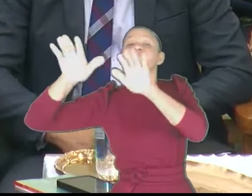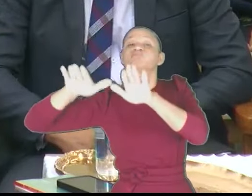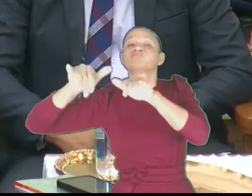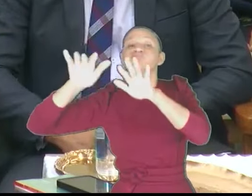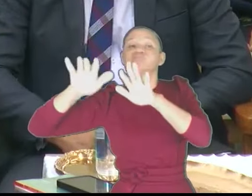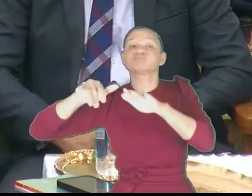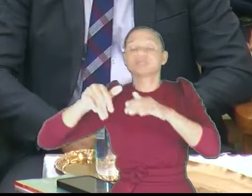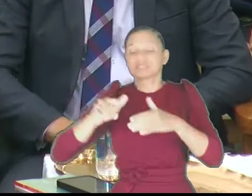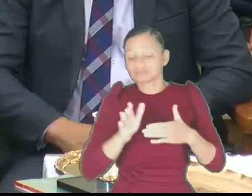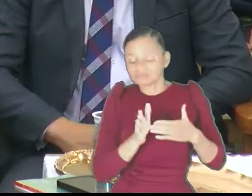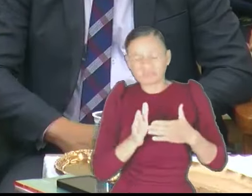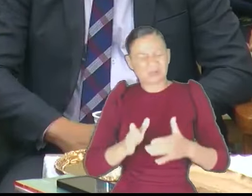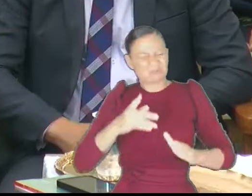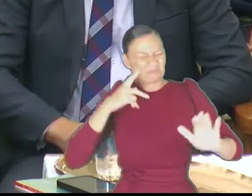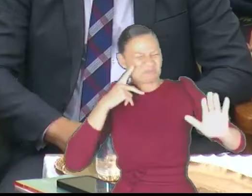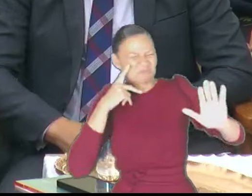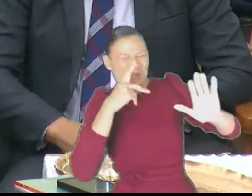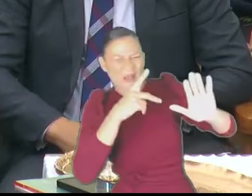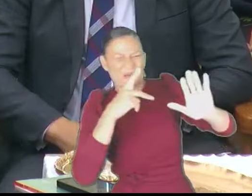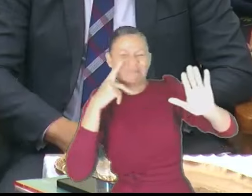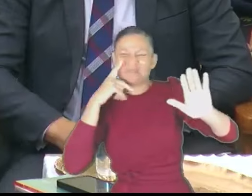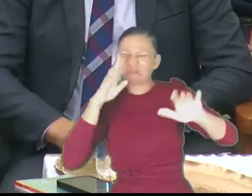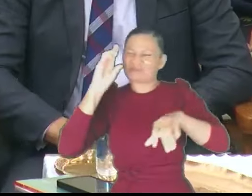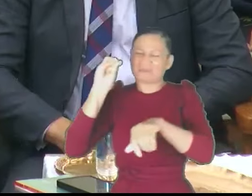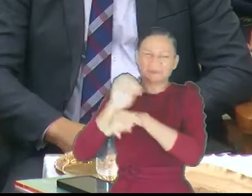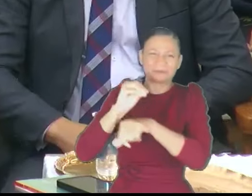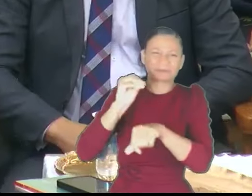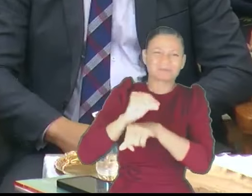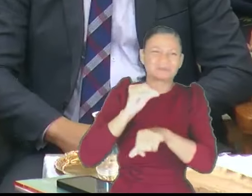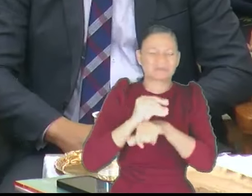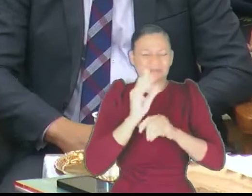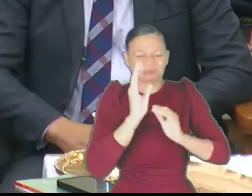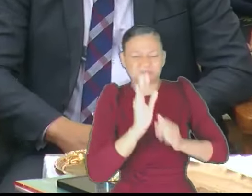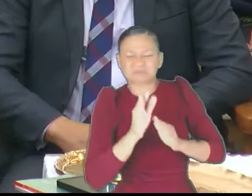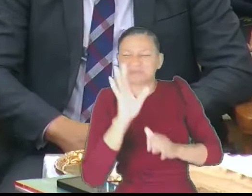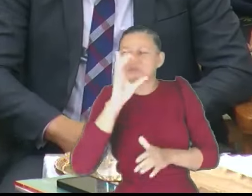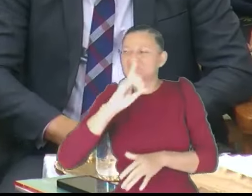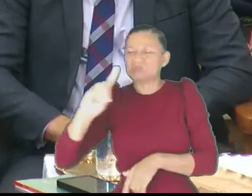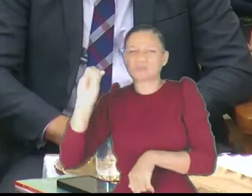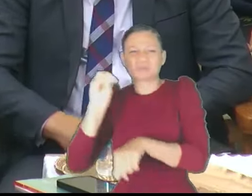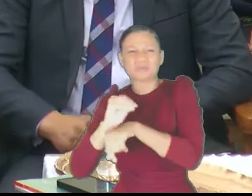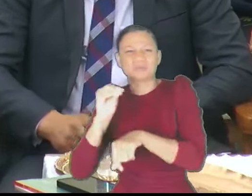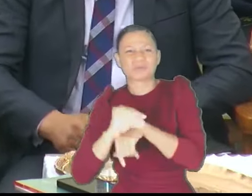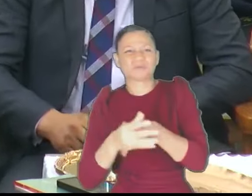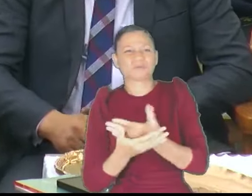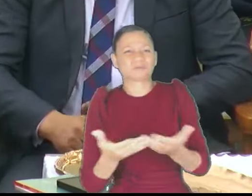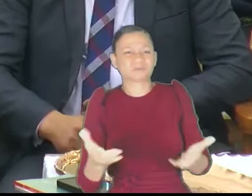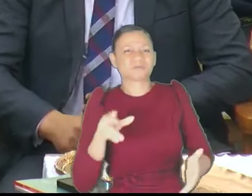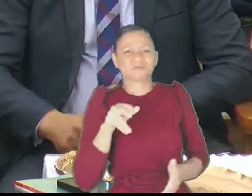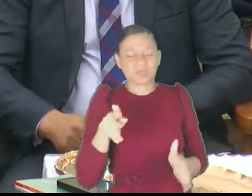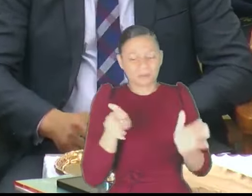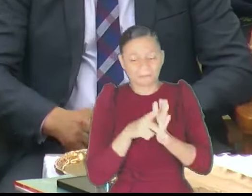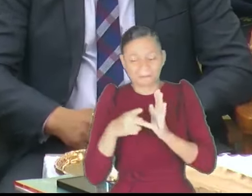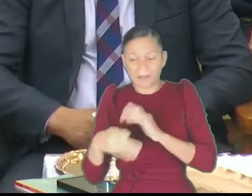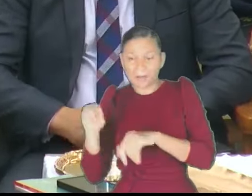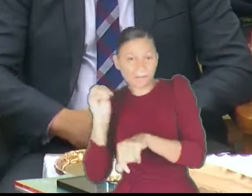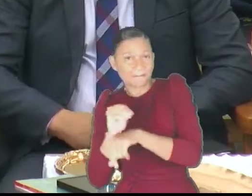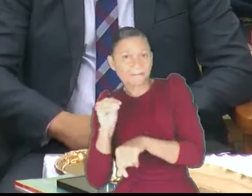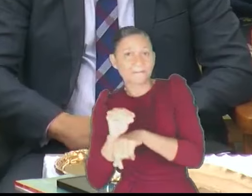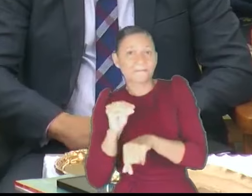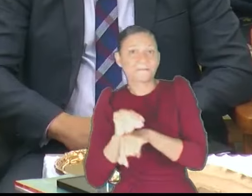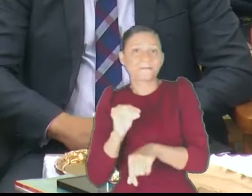segue profetizando, Deus segue provendo. A igreja segue profetizando e Deus segue. Irmão, o nosso negócio não é prover, o nosso negócio